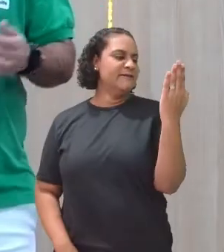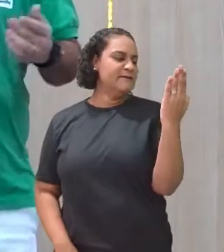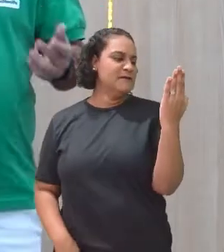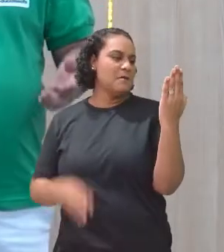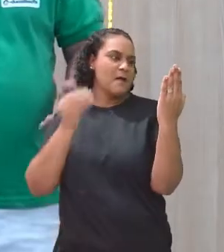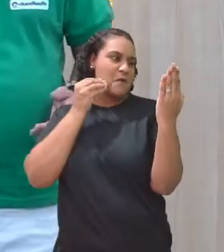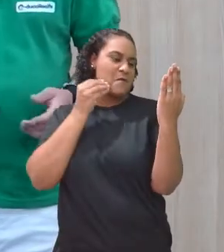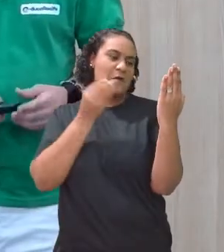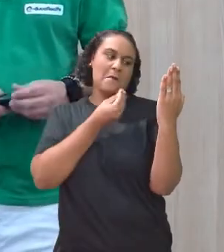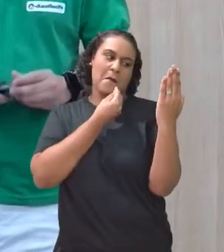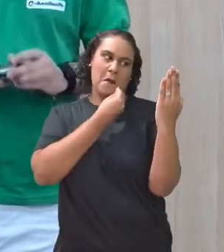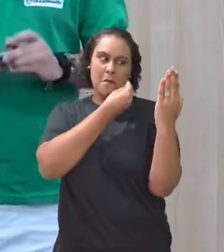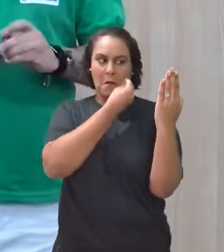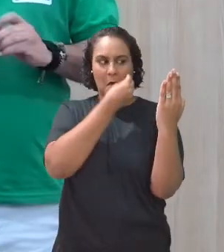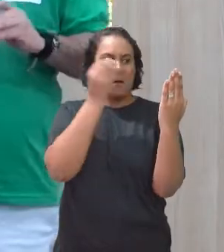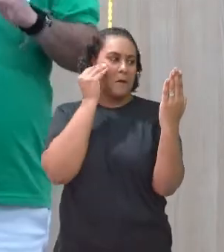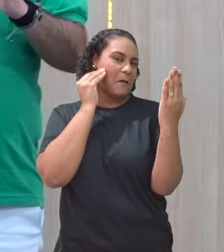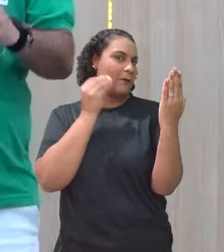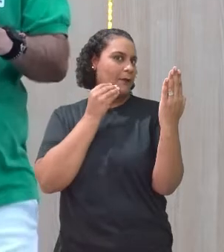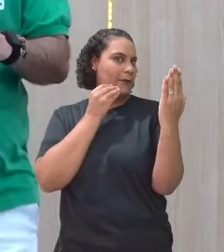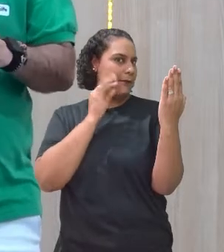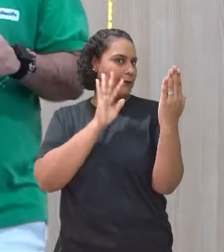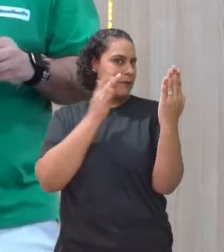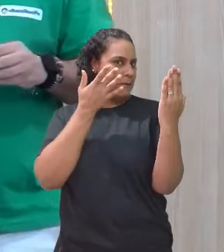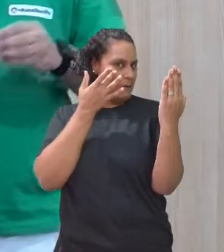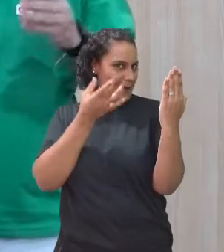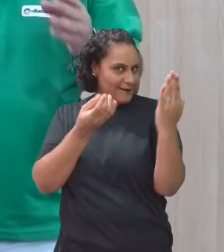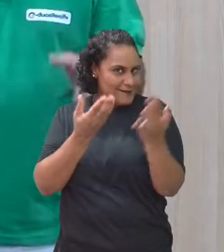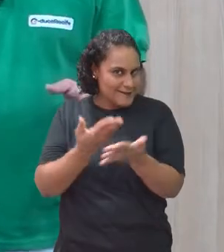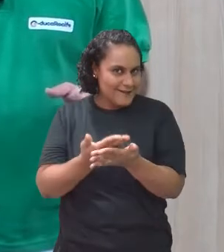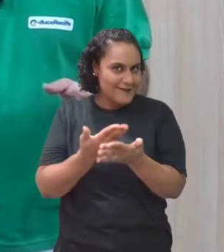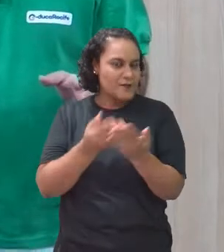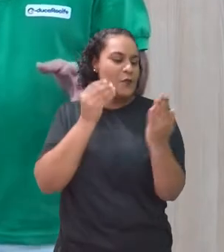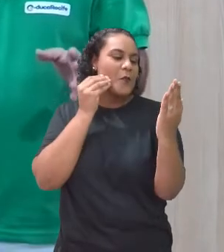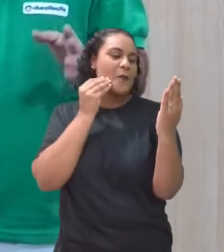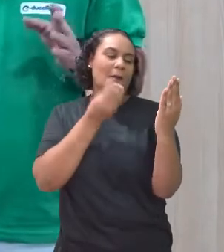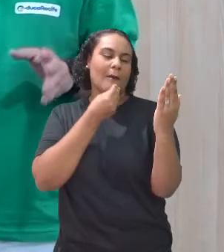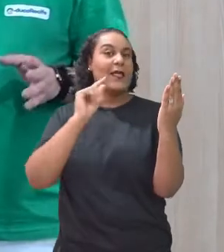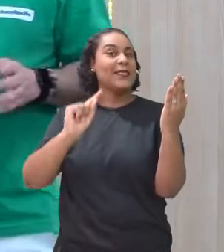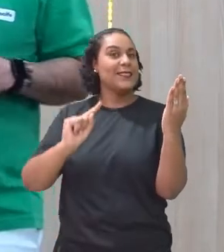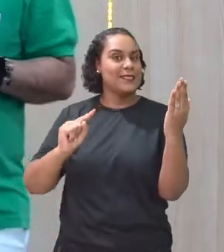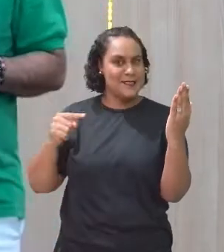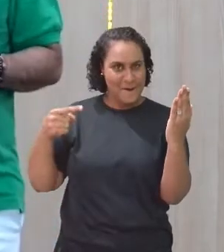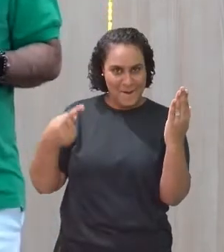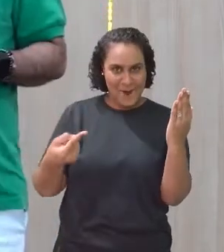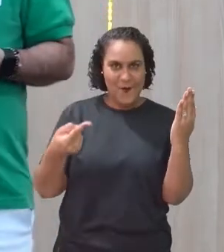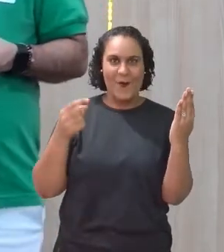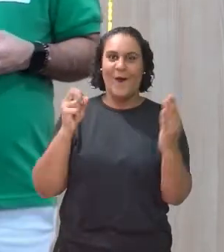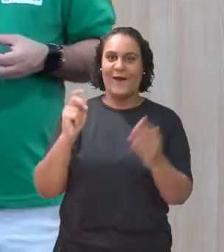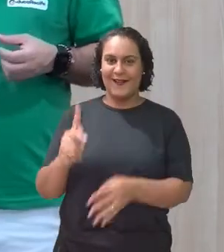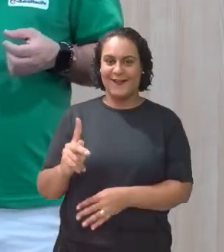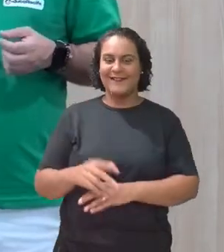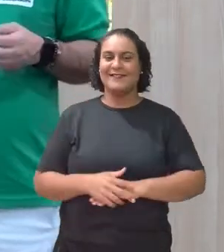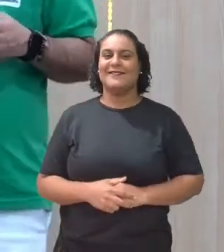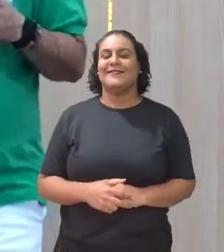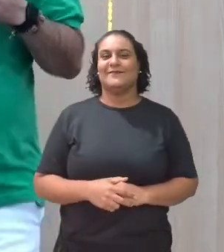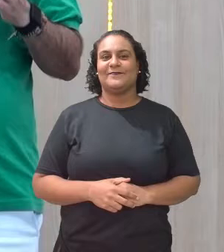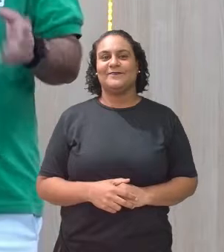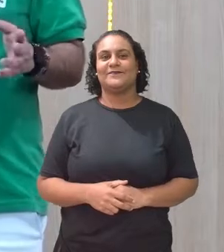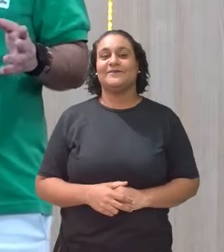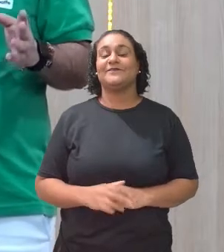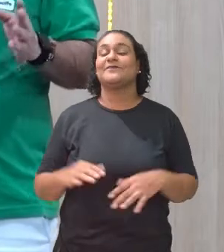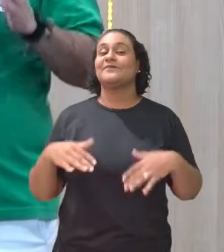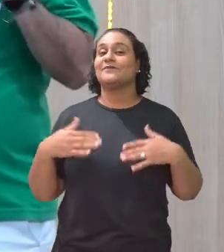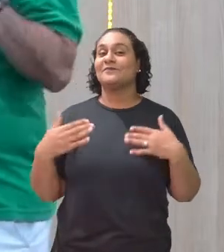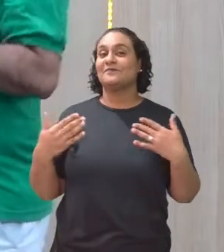para retocar a maquiagem, certo? Preste atenção na aula, deixa para retocar a maquiagem depois, certo? Então,